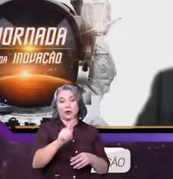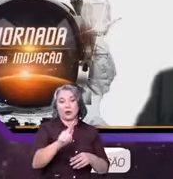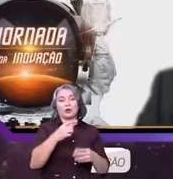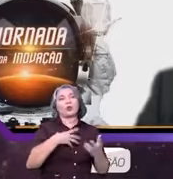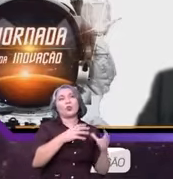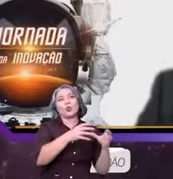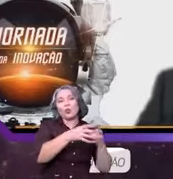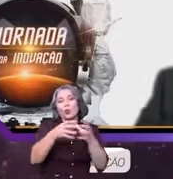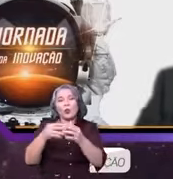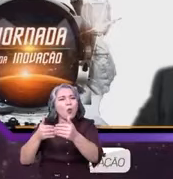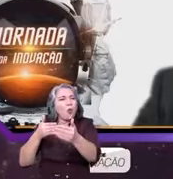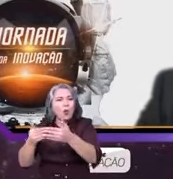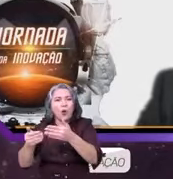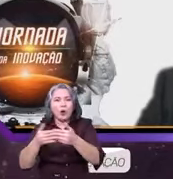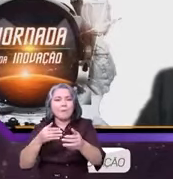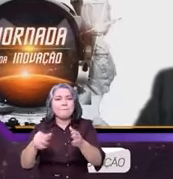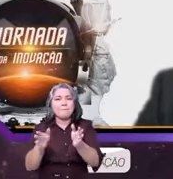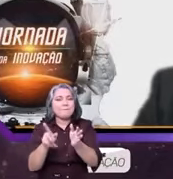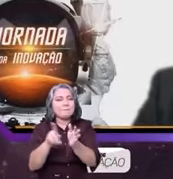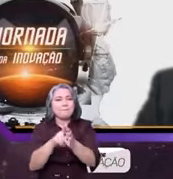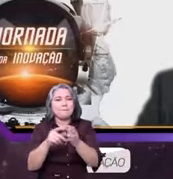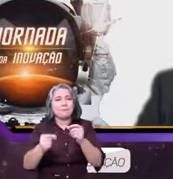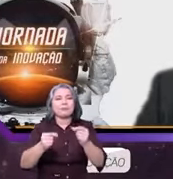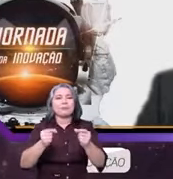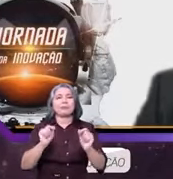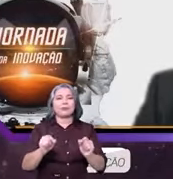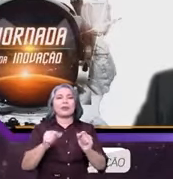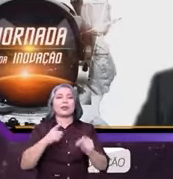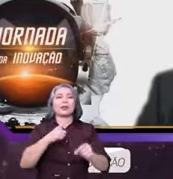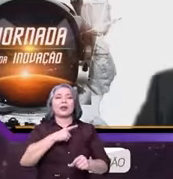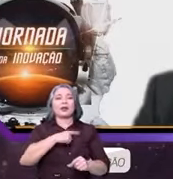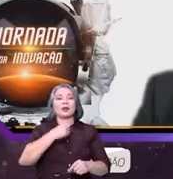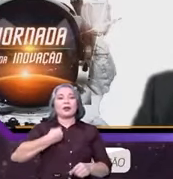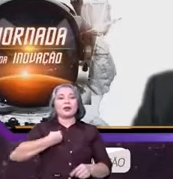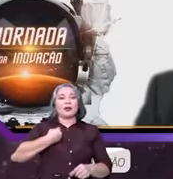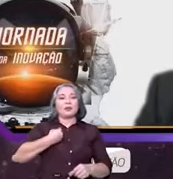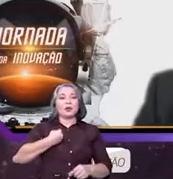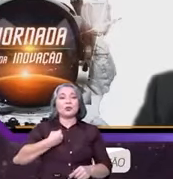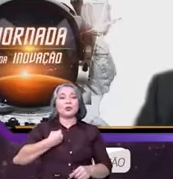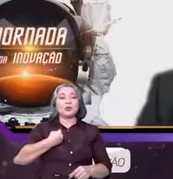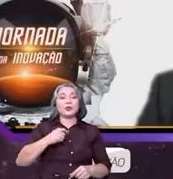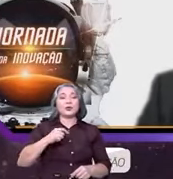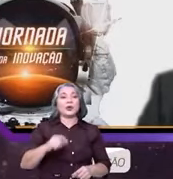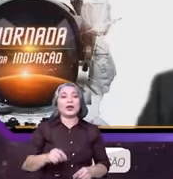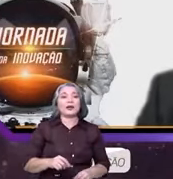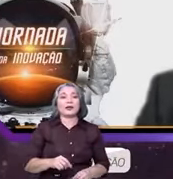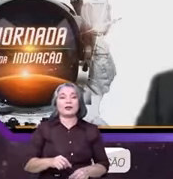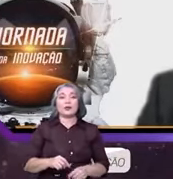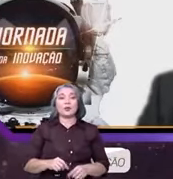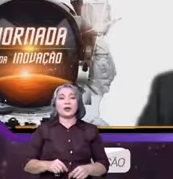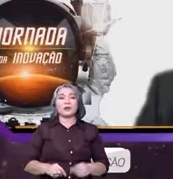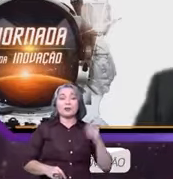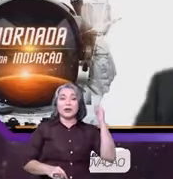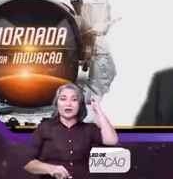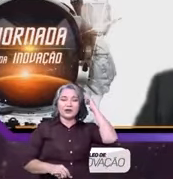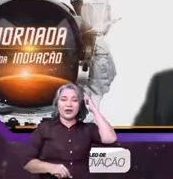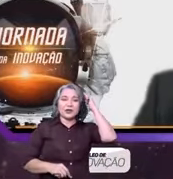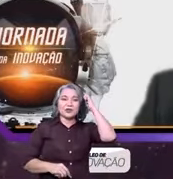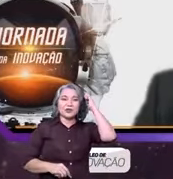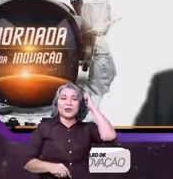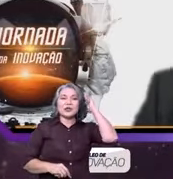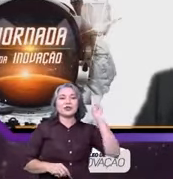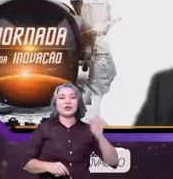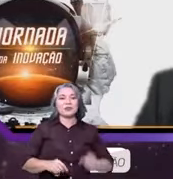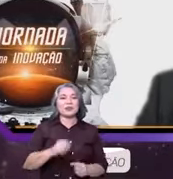ações específicas, e hoje, por exemplo, existem grupos de trabalho focados na Lei Geral de Proteção, LGPD, que